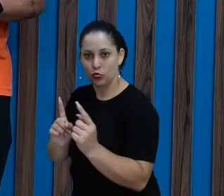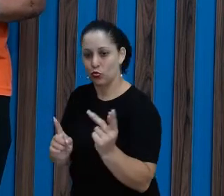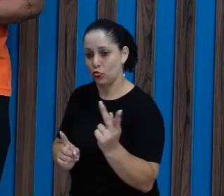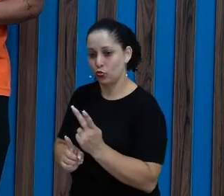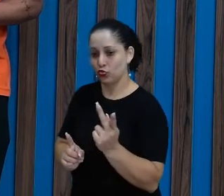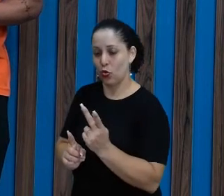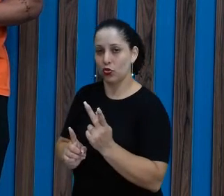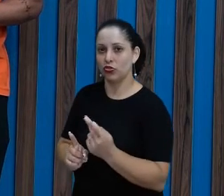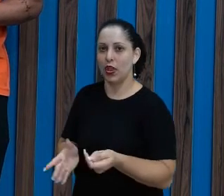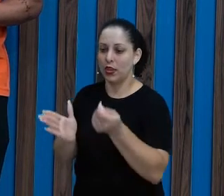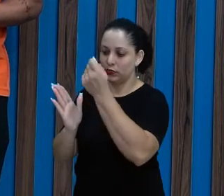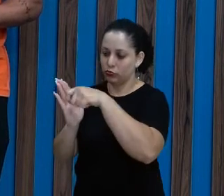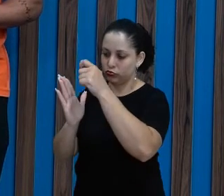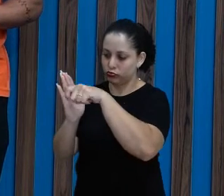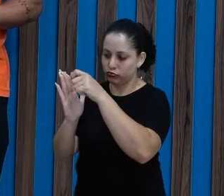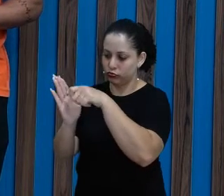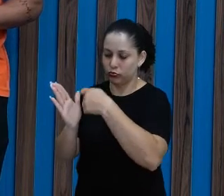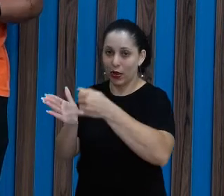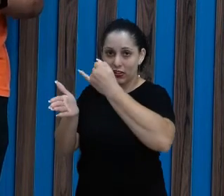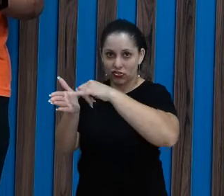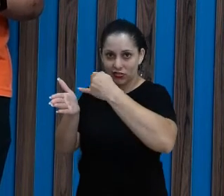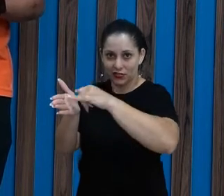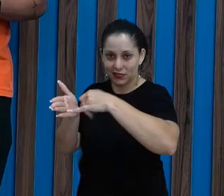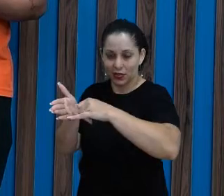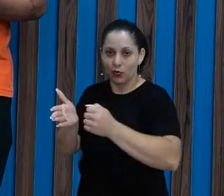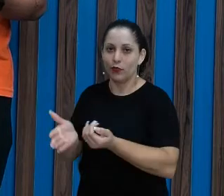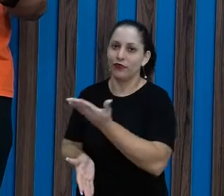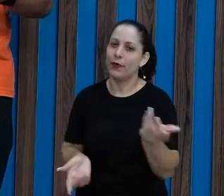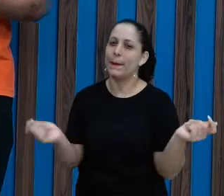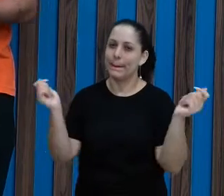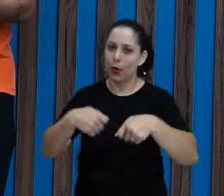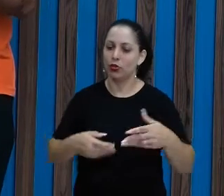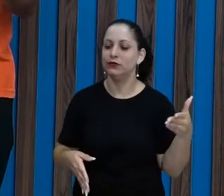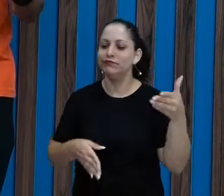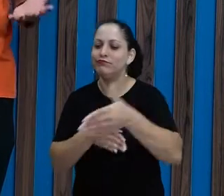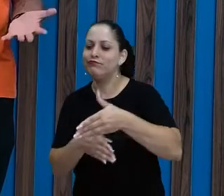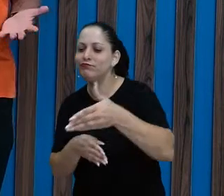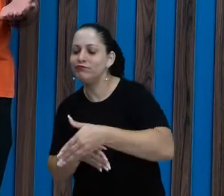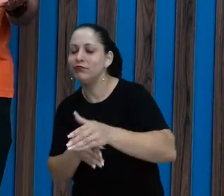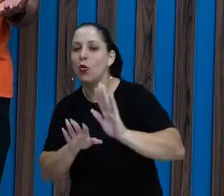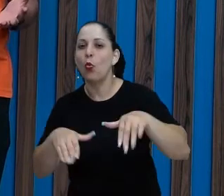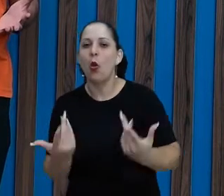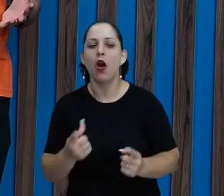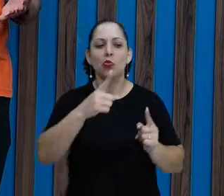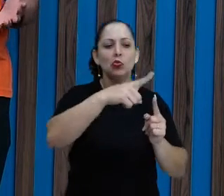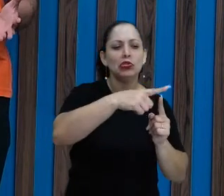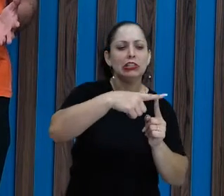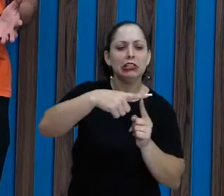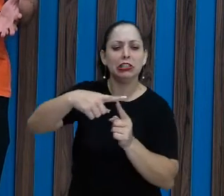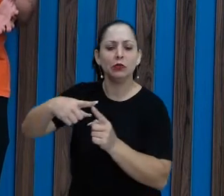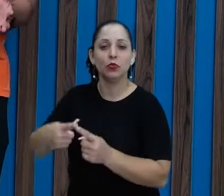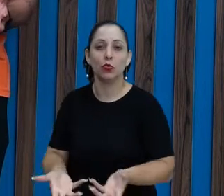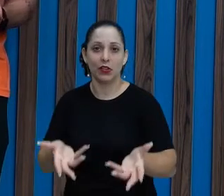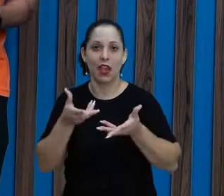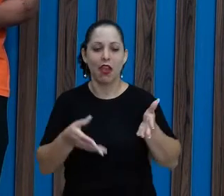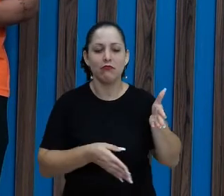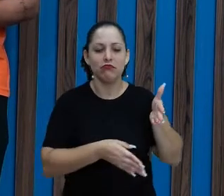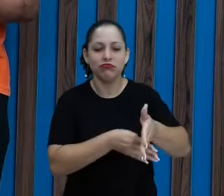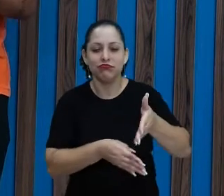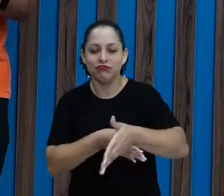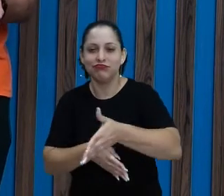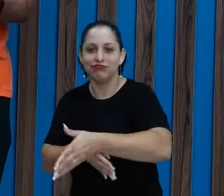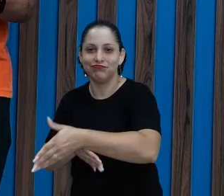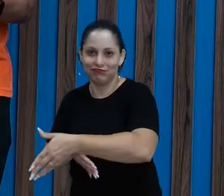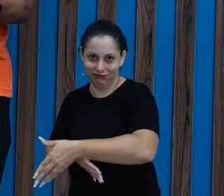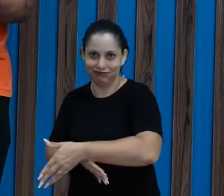dois vão fazer ali o cadastro. E aí vocês vão ver quais são as modalidades que vocês vão poder ter